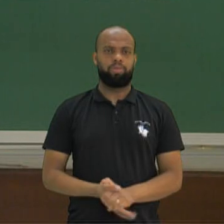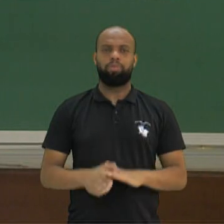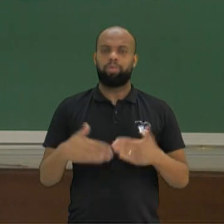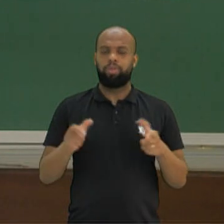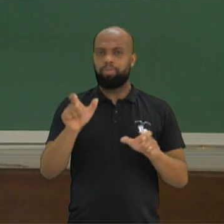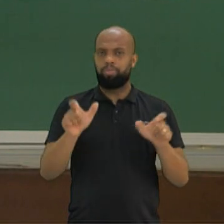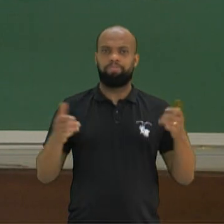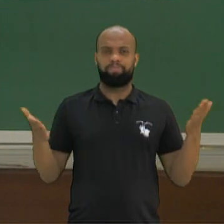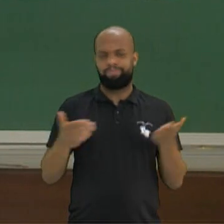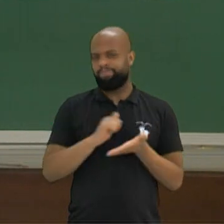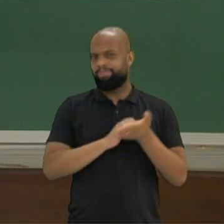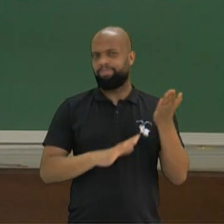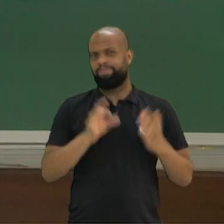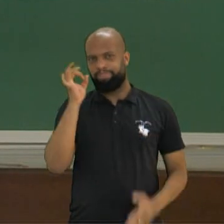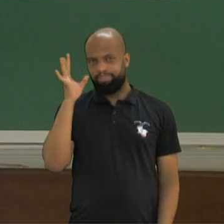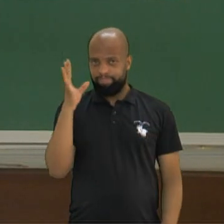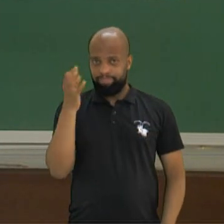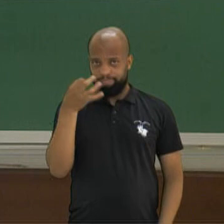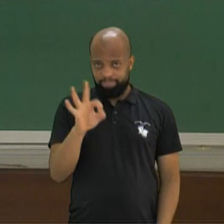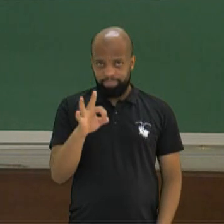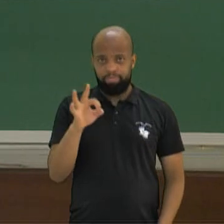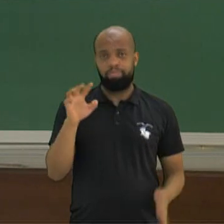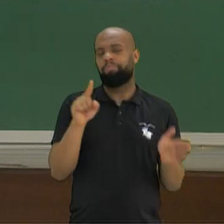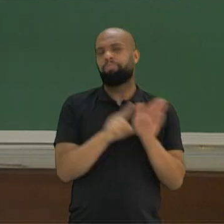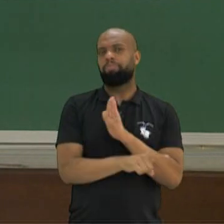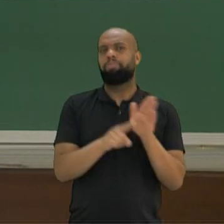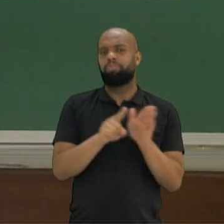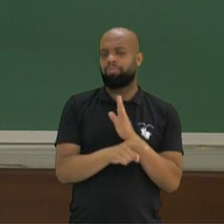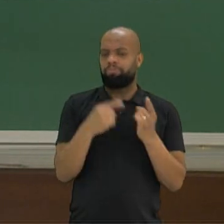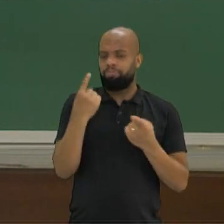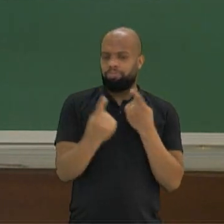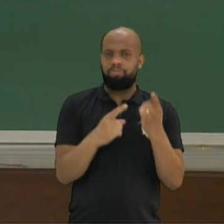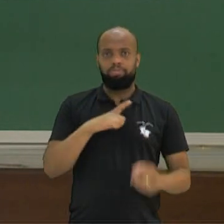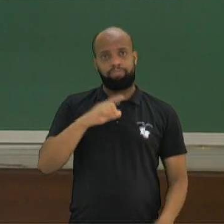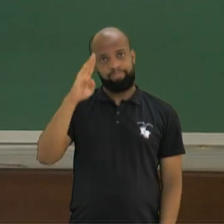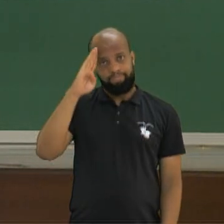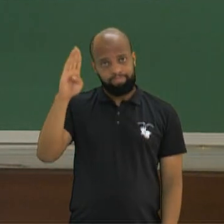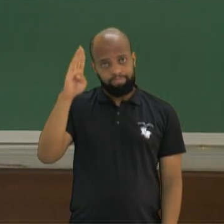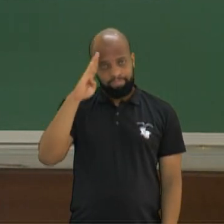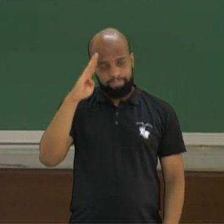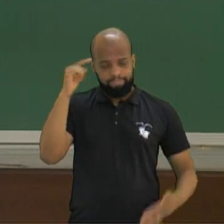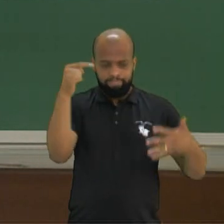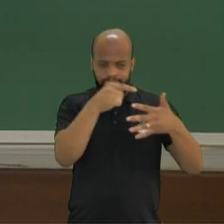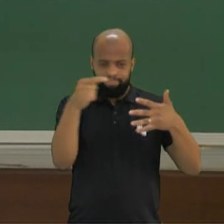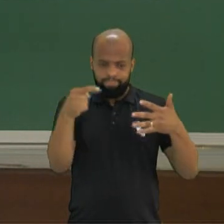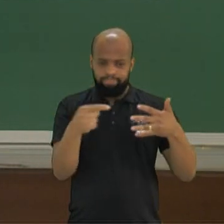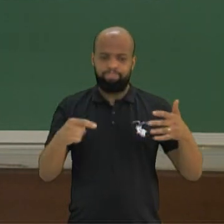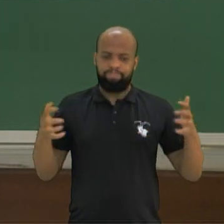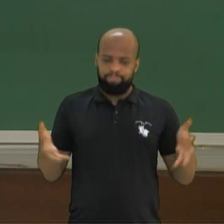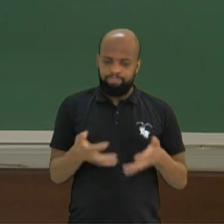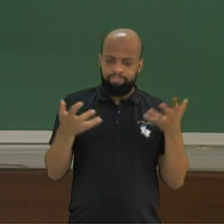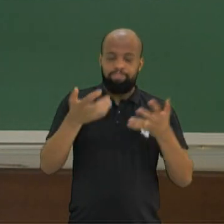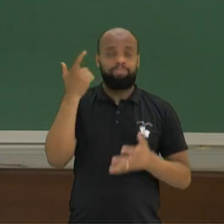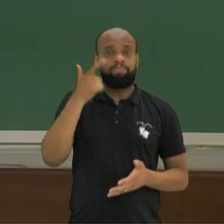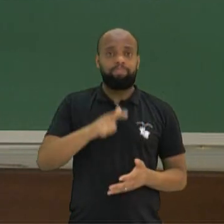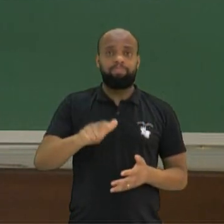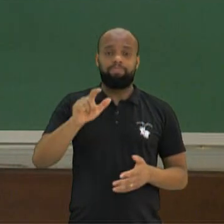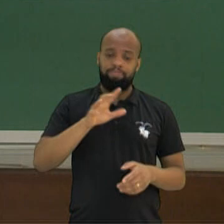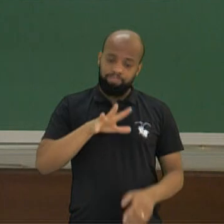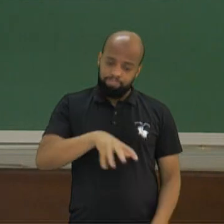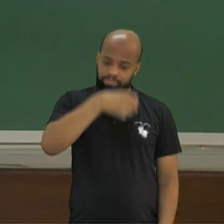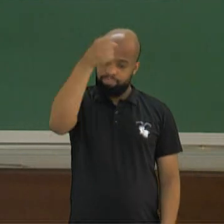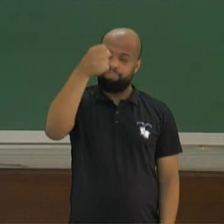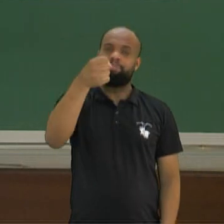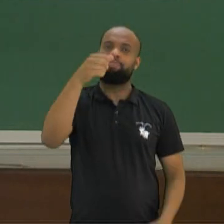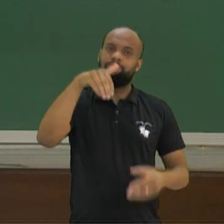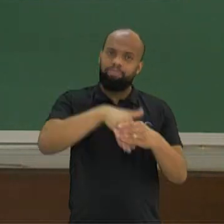Pessoal, um exercício bem tranquilo, né? Perguntam pra gente aí, né? Qual foi o principal fator decisivo para a eleição presidencial do